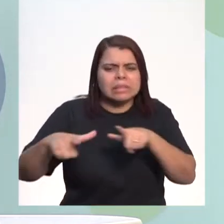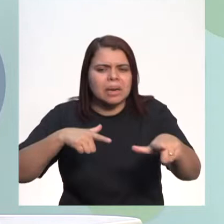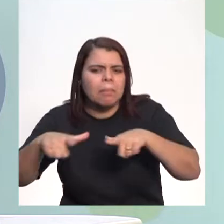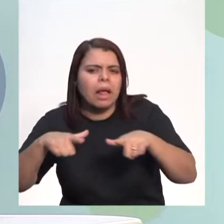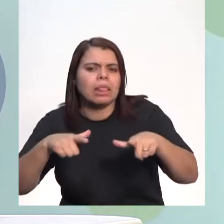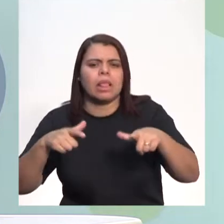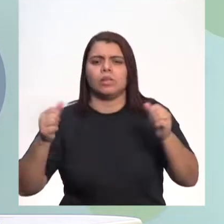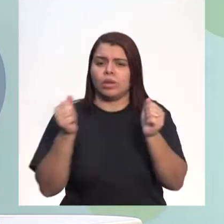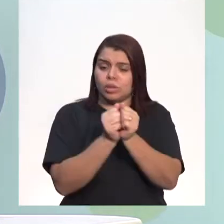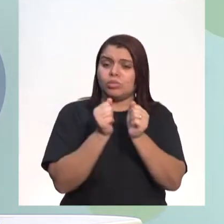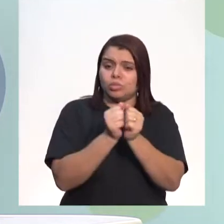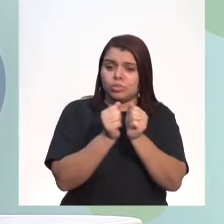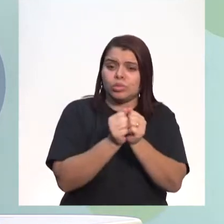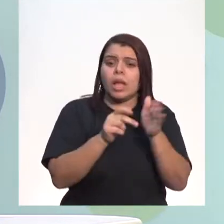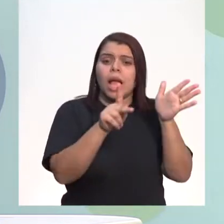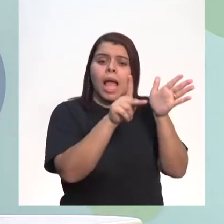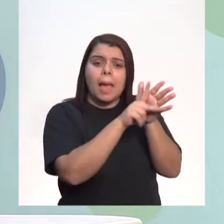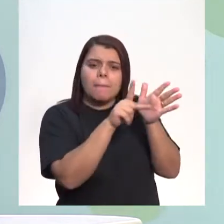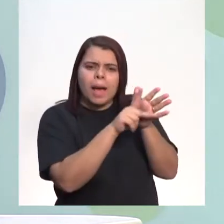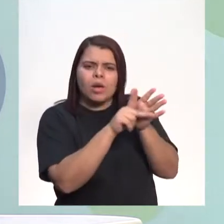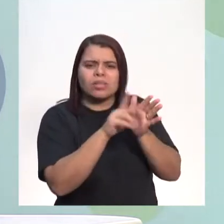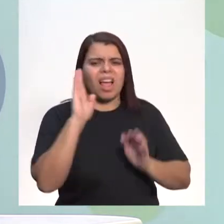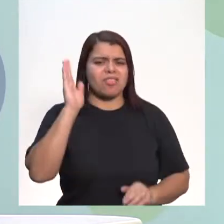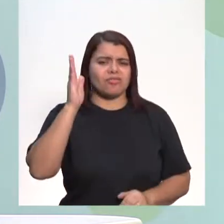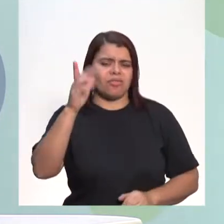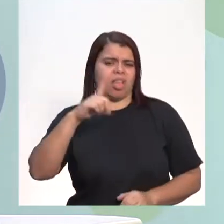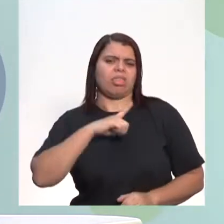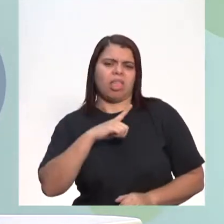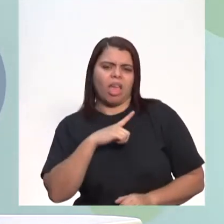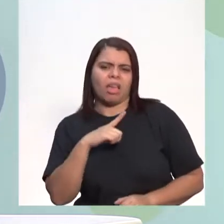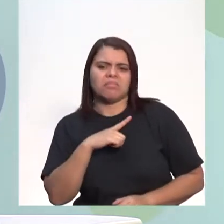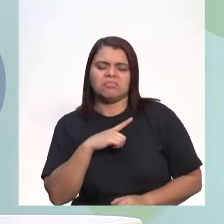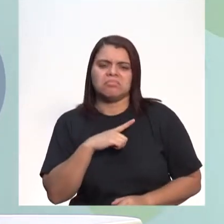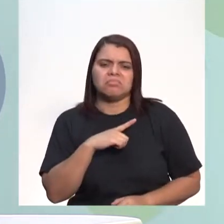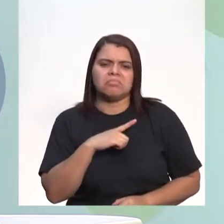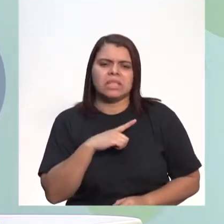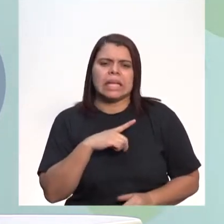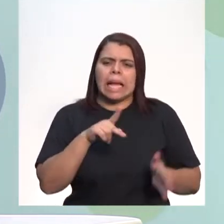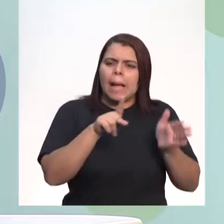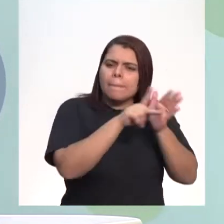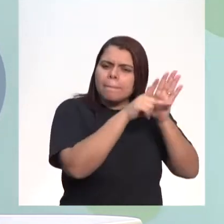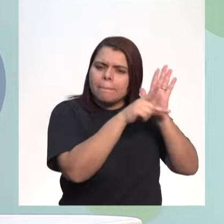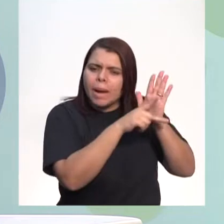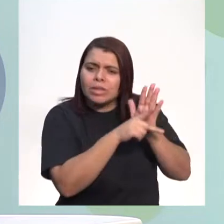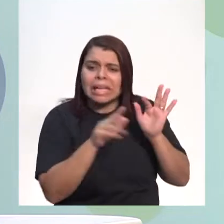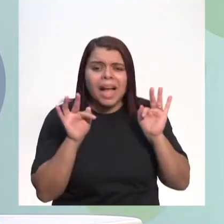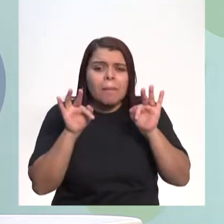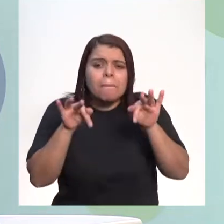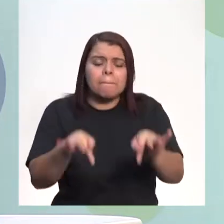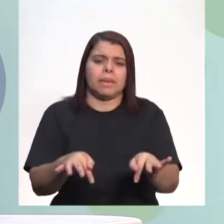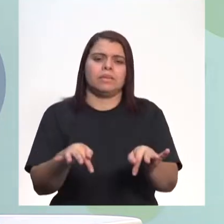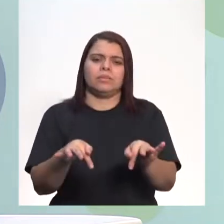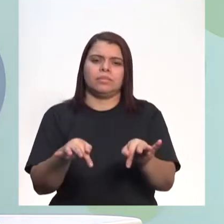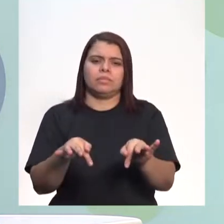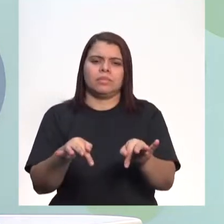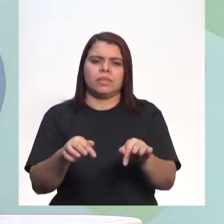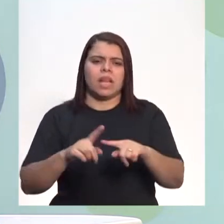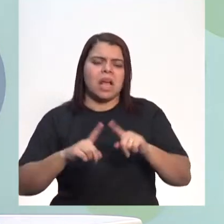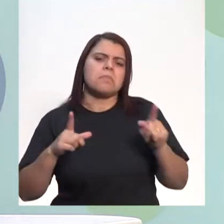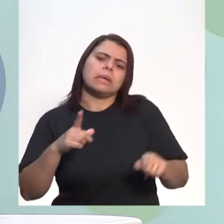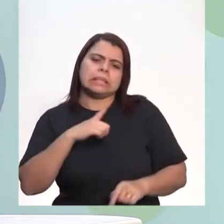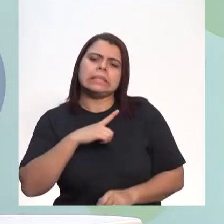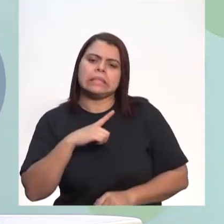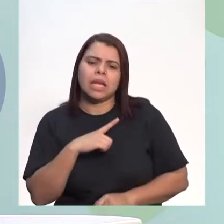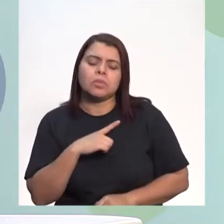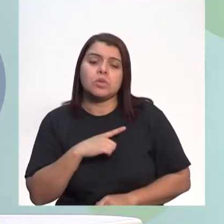e entre pautas já disponibilizadas para vocês e pautas que estão em fase final de produção, nós temos em torno aí de